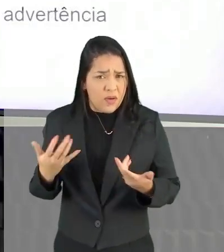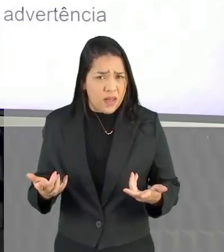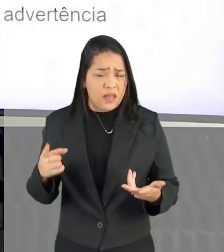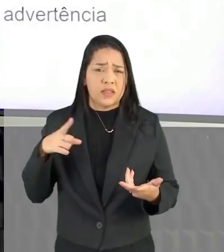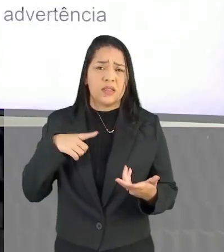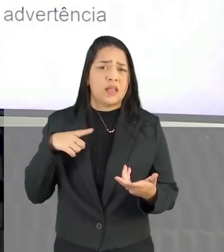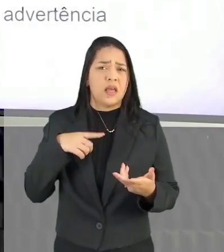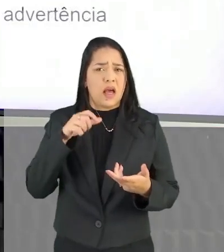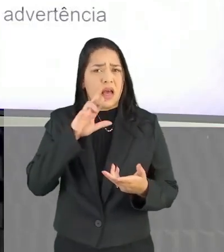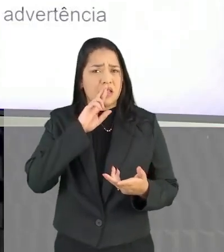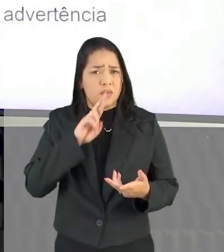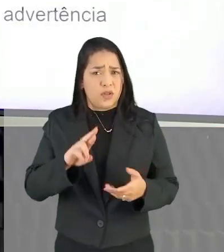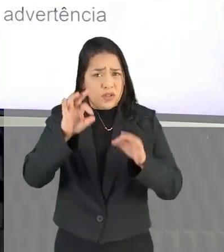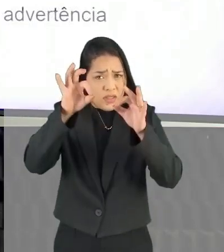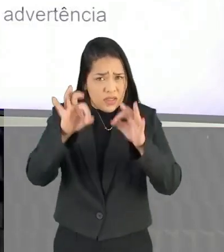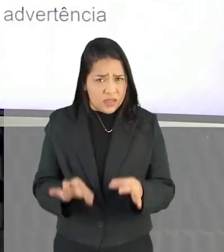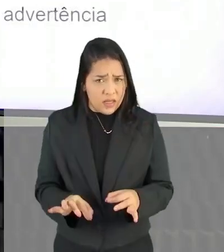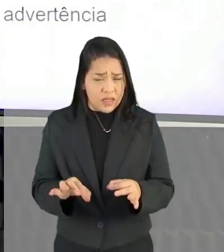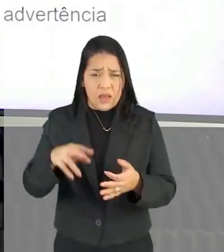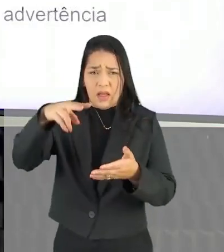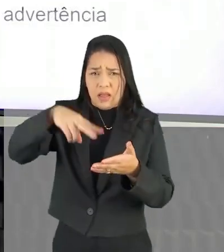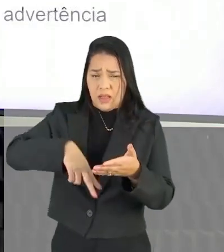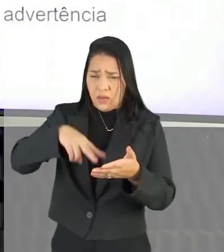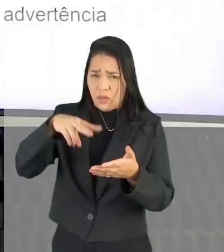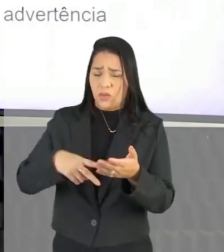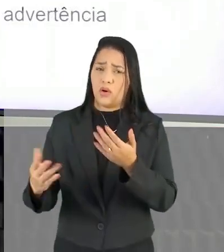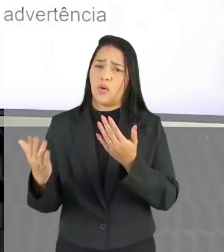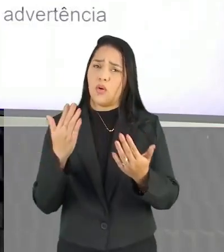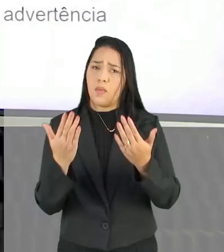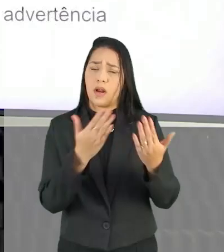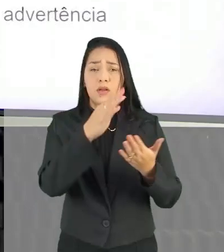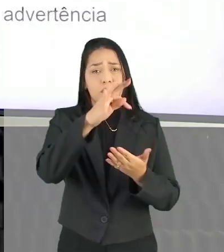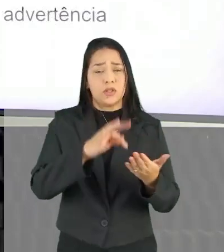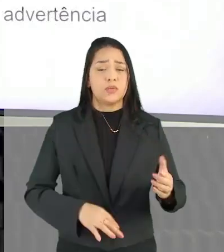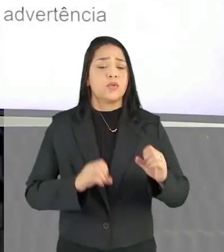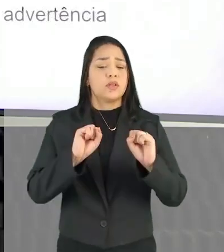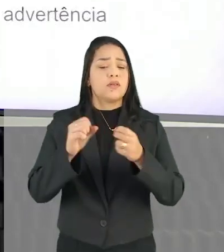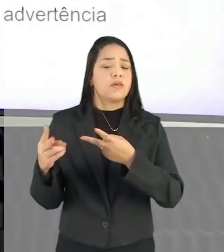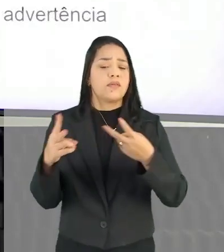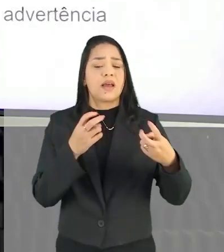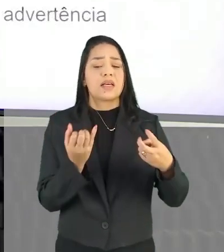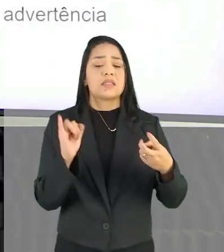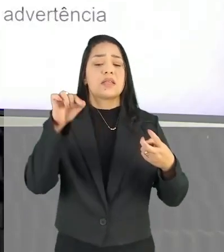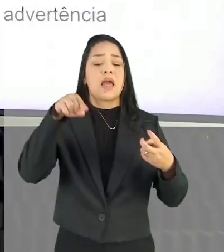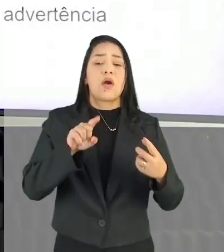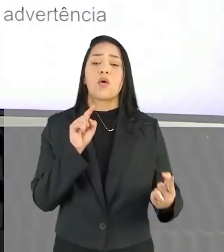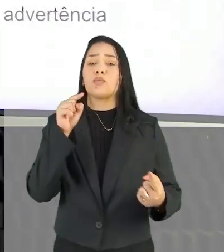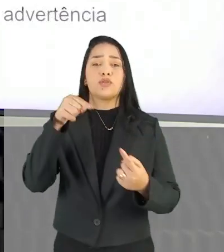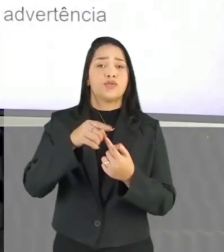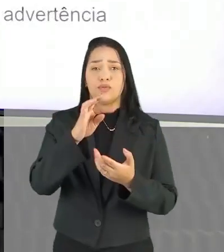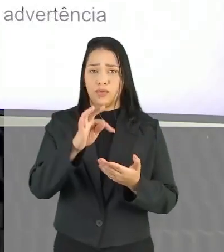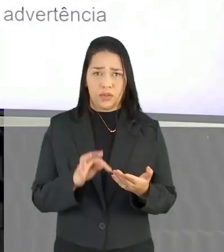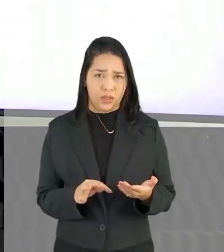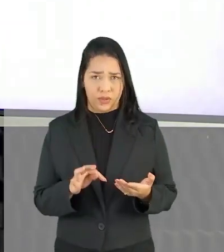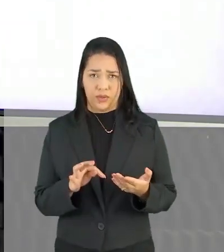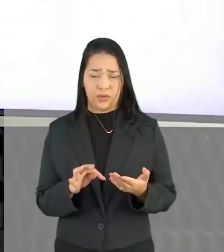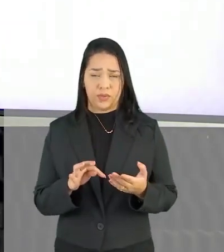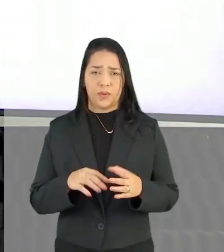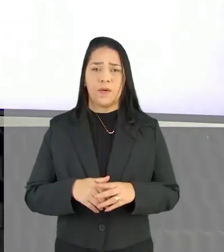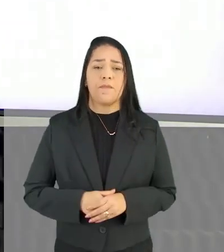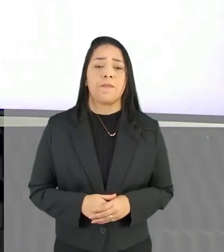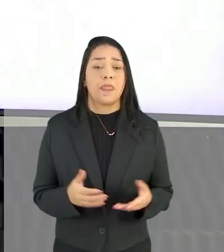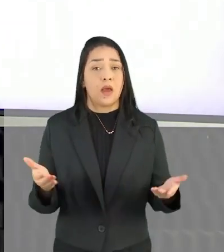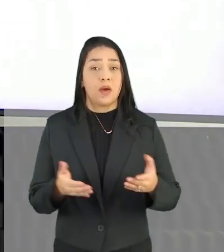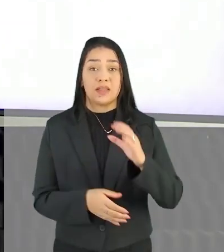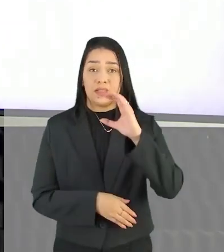que é esse o nosso gabarito? Então, vamos fazer a leitura, comparar lá no texto para a gente verificar se realmente é esse o objetivo do texto. Vamos